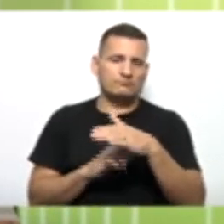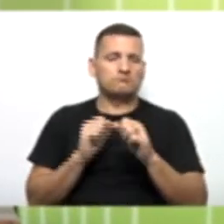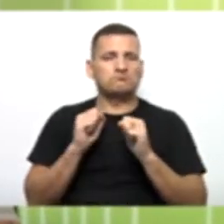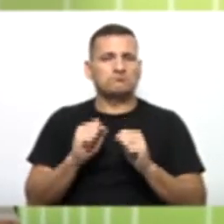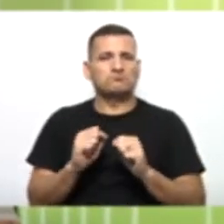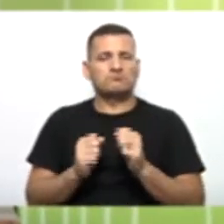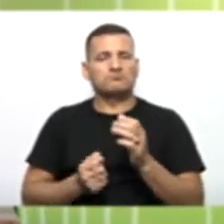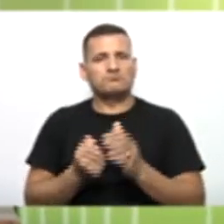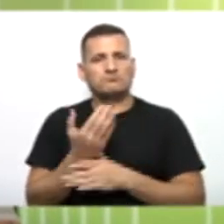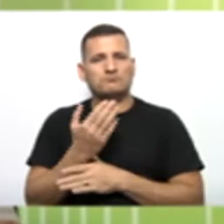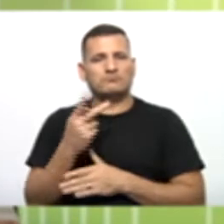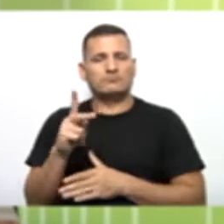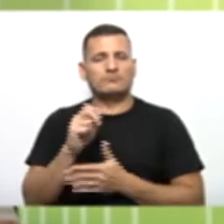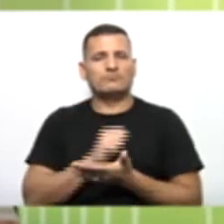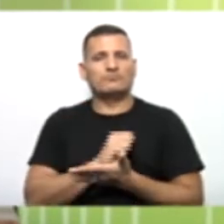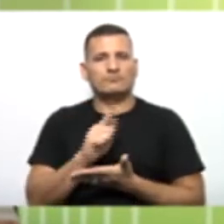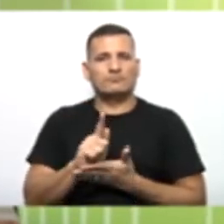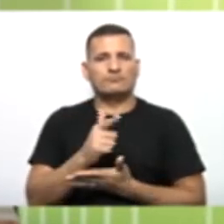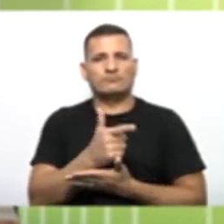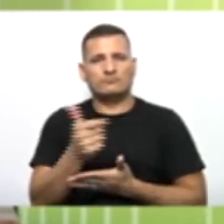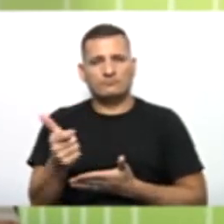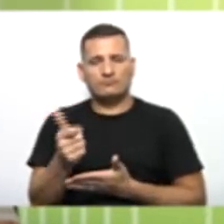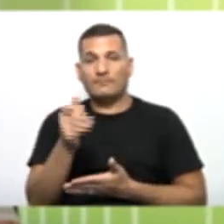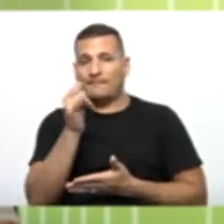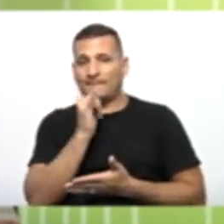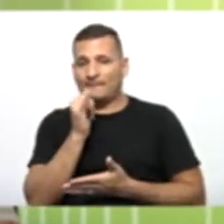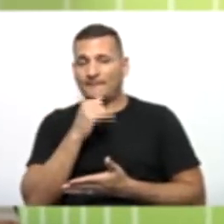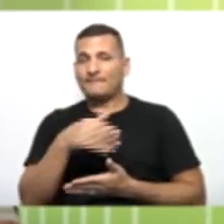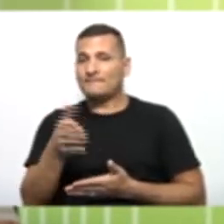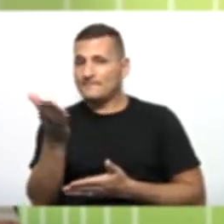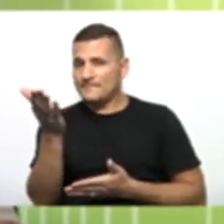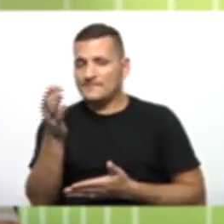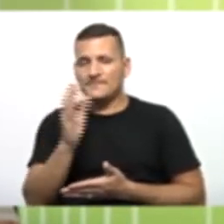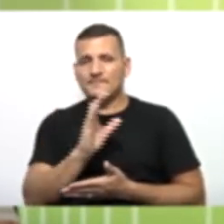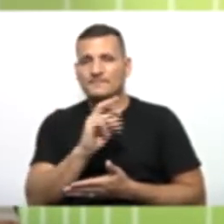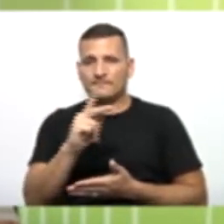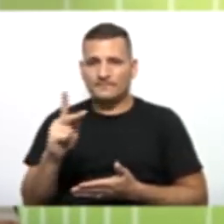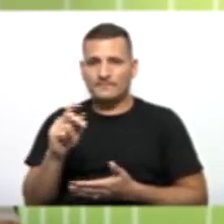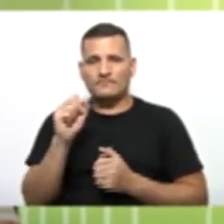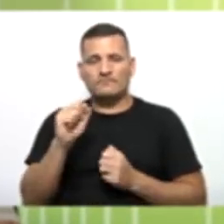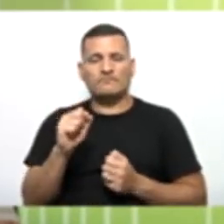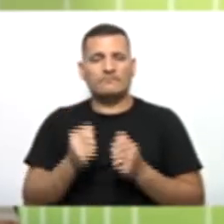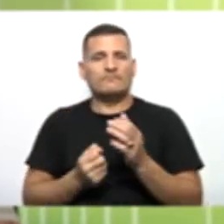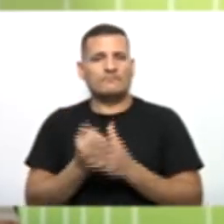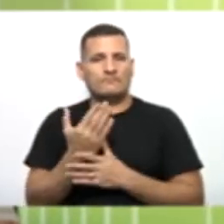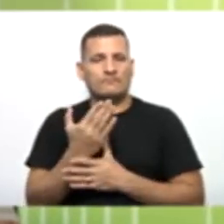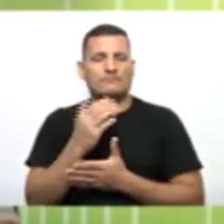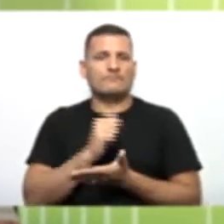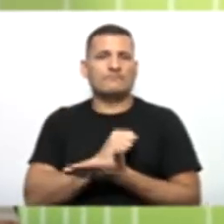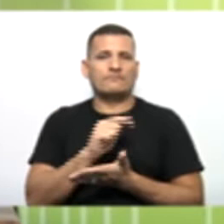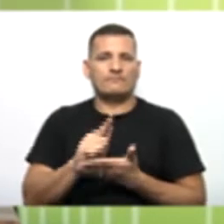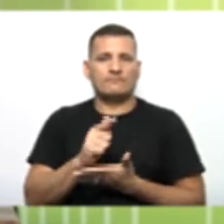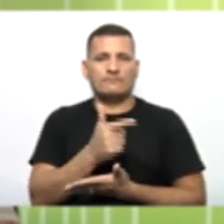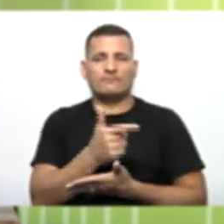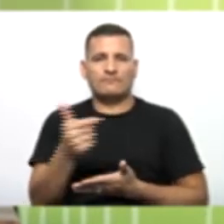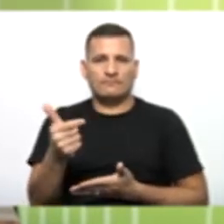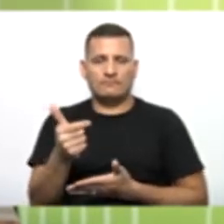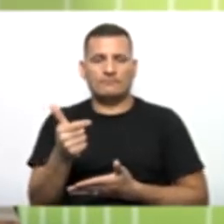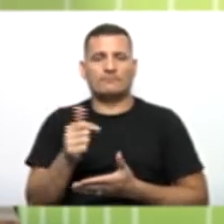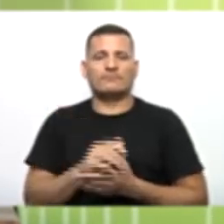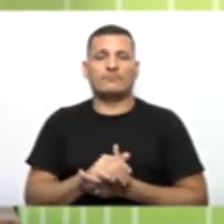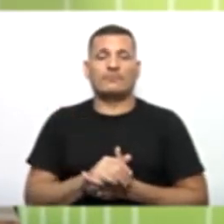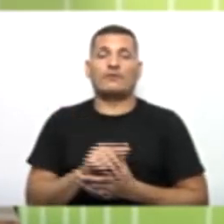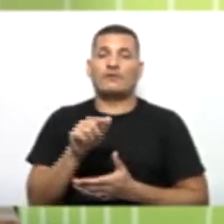21 local. Como, por exemplo, a cooperativa de vocês também pode criar uma Agenda 21 para essa cooperativa. Essa